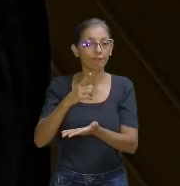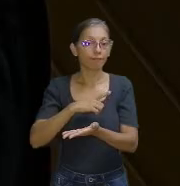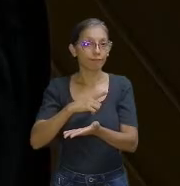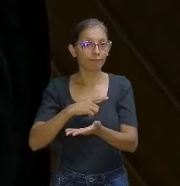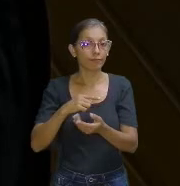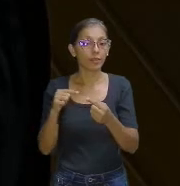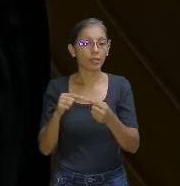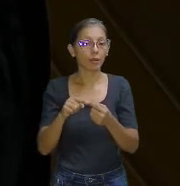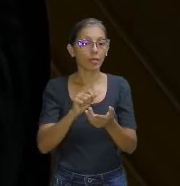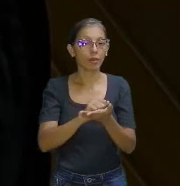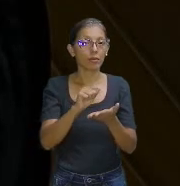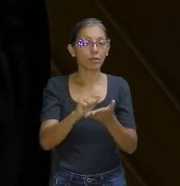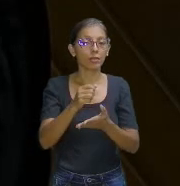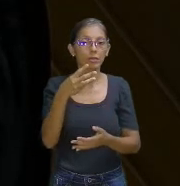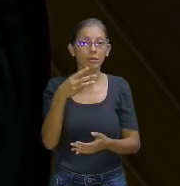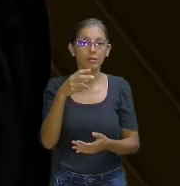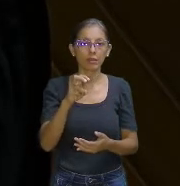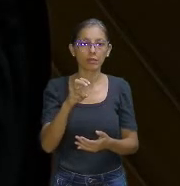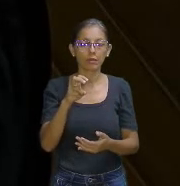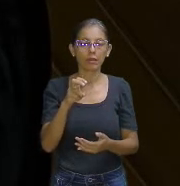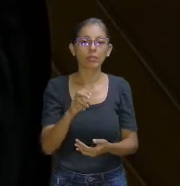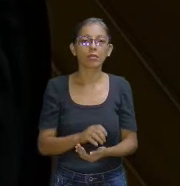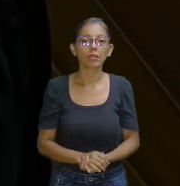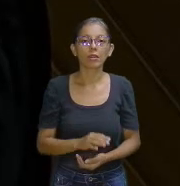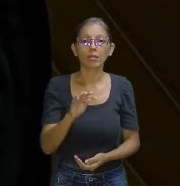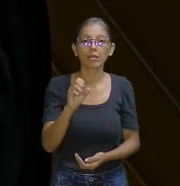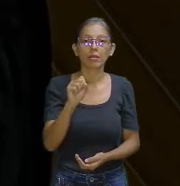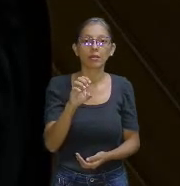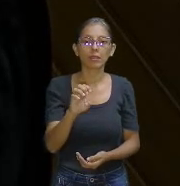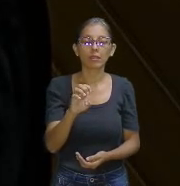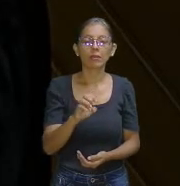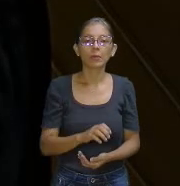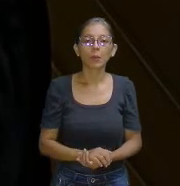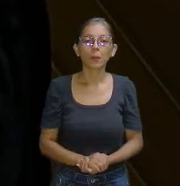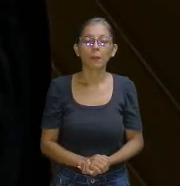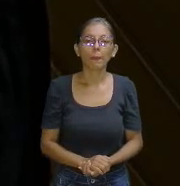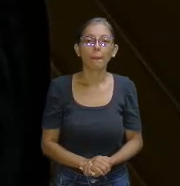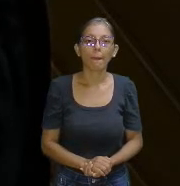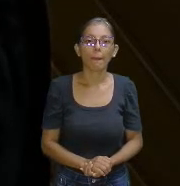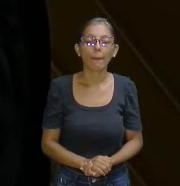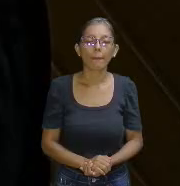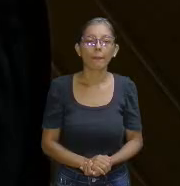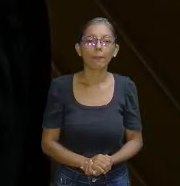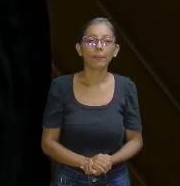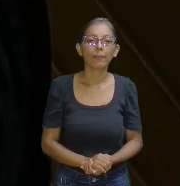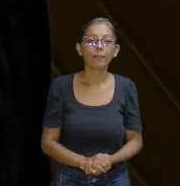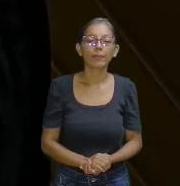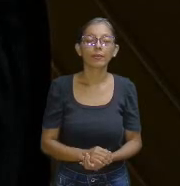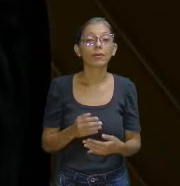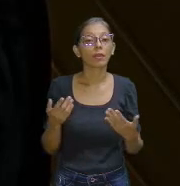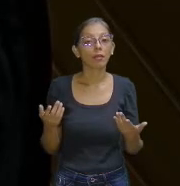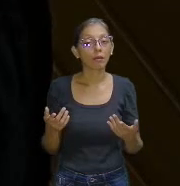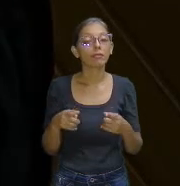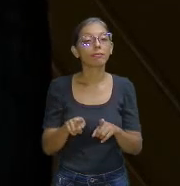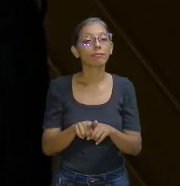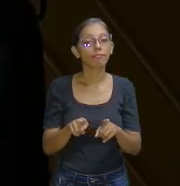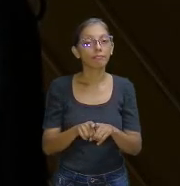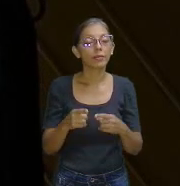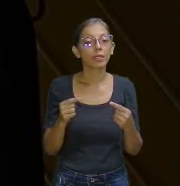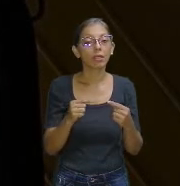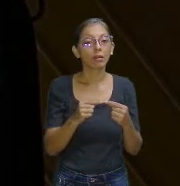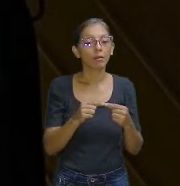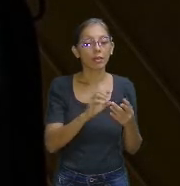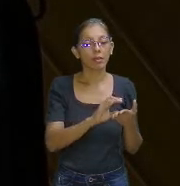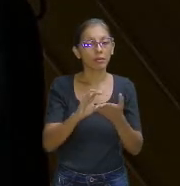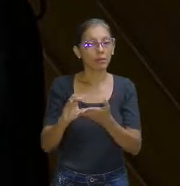do artigo 35 da resolução TSE respectiva. Conforme dispõe a norma eleitoral, configuram-se como gastos de campanha,